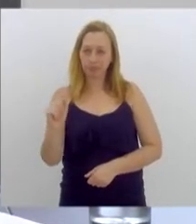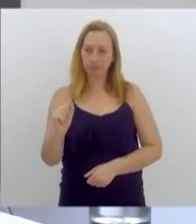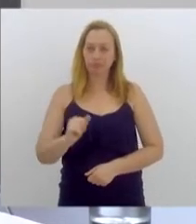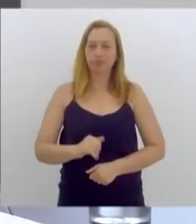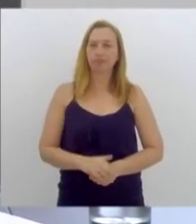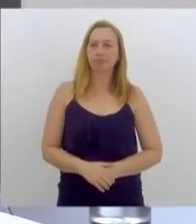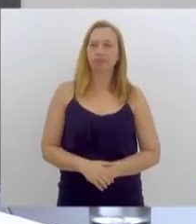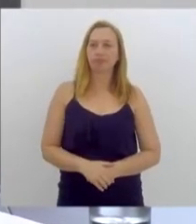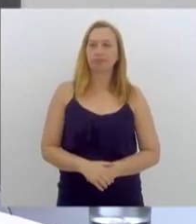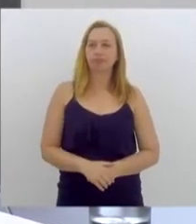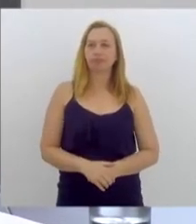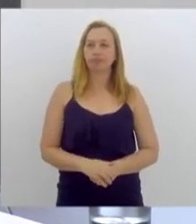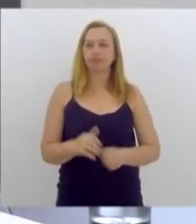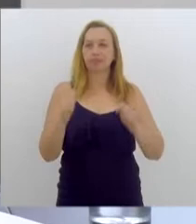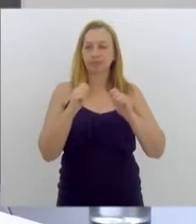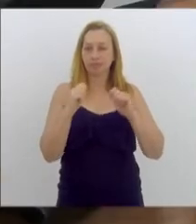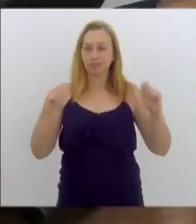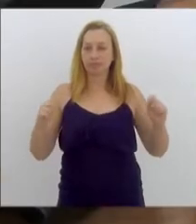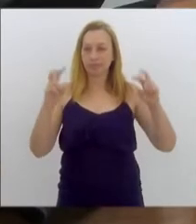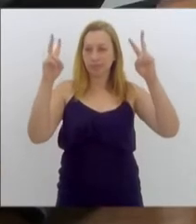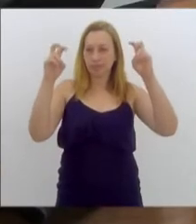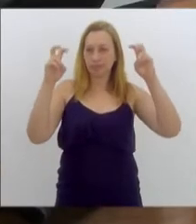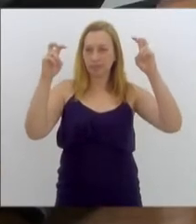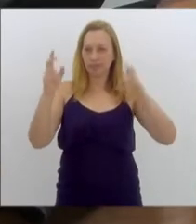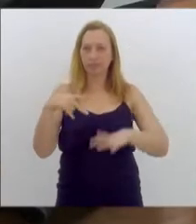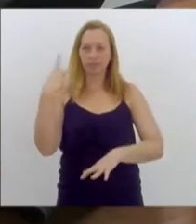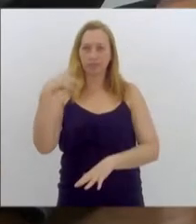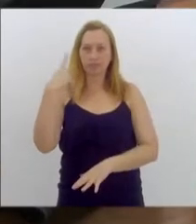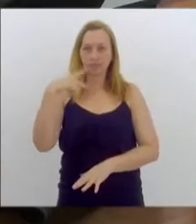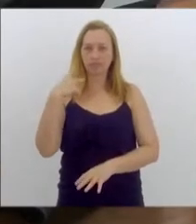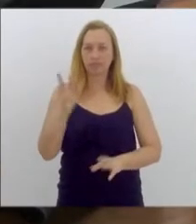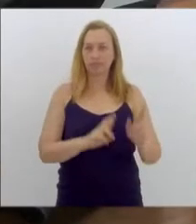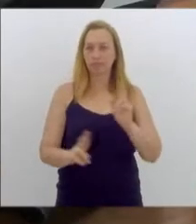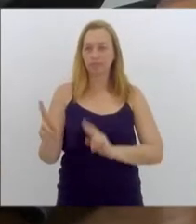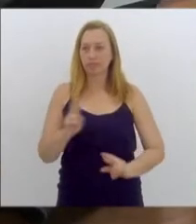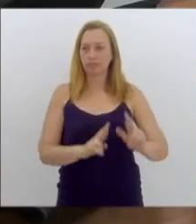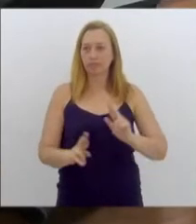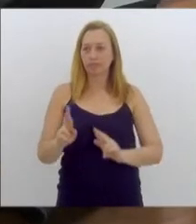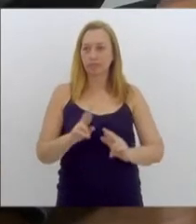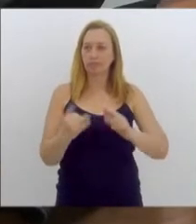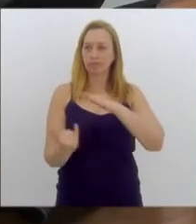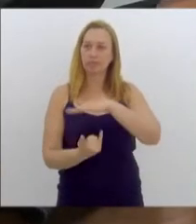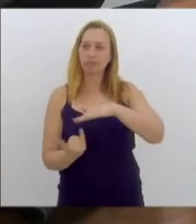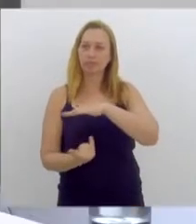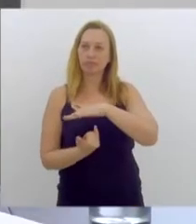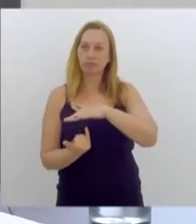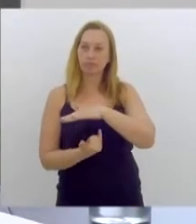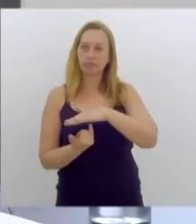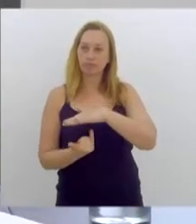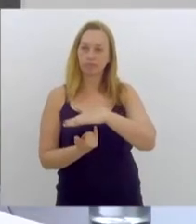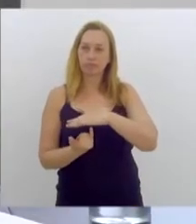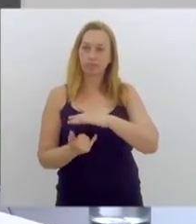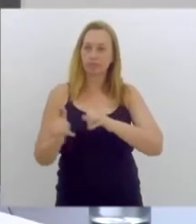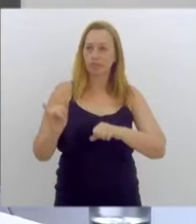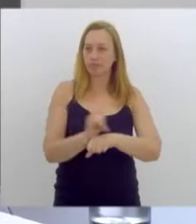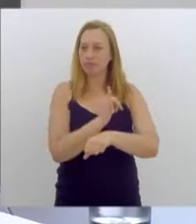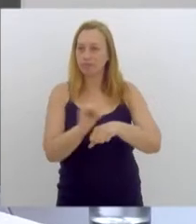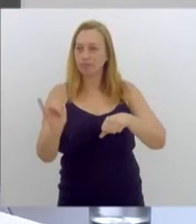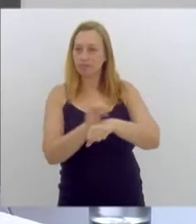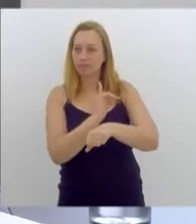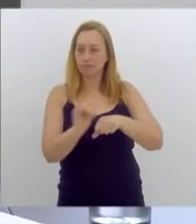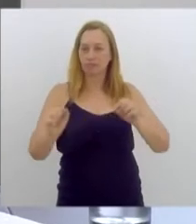Sá assessora de assuntos parlamentares e relações institucionais e articulação